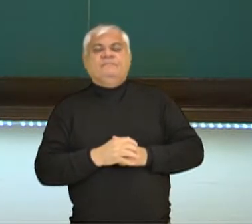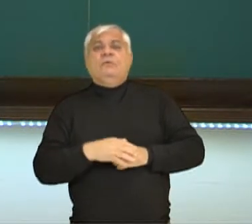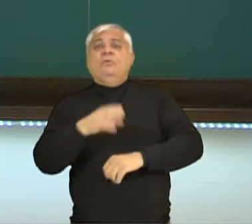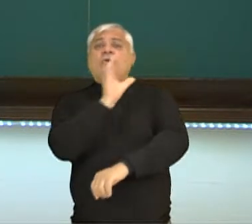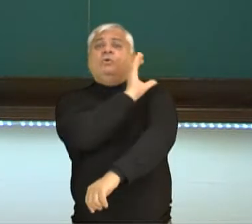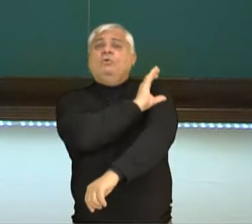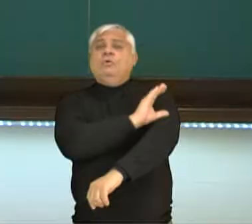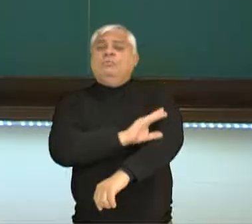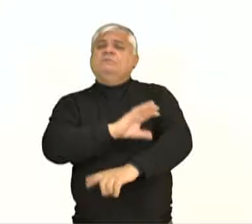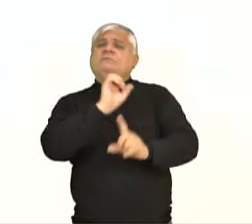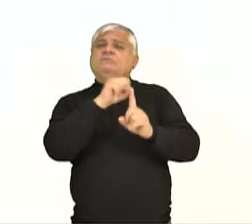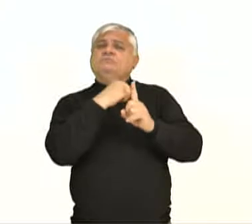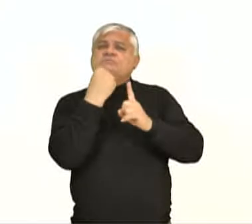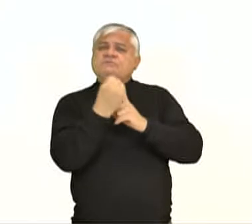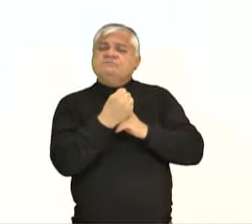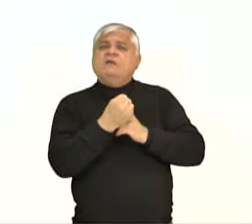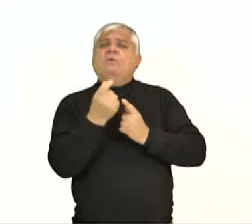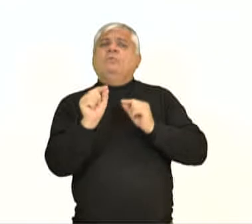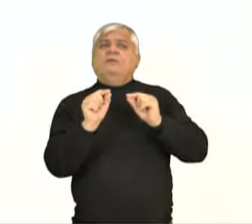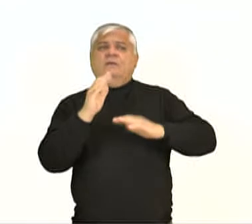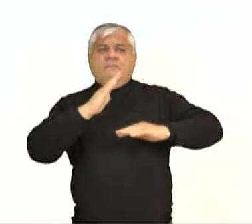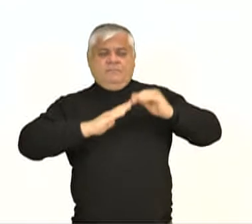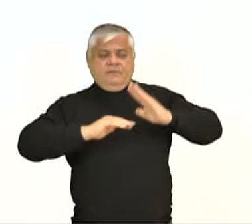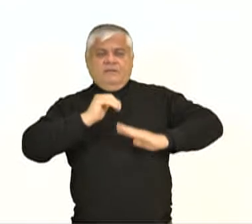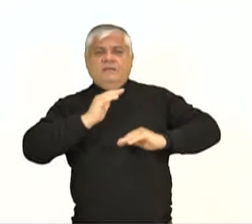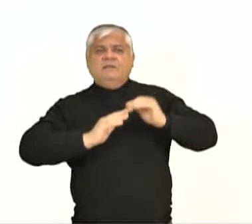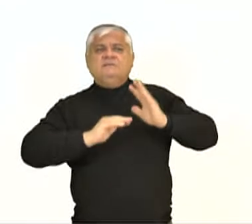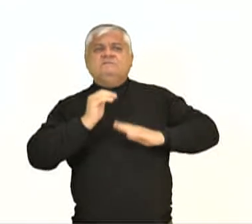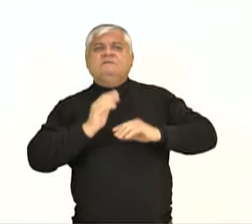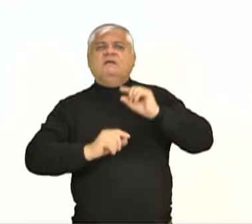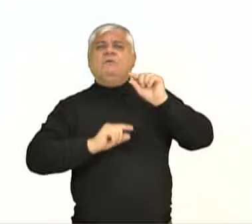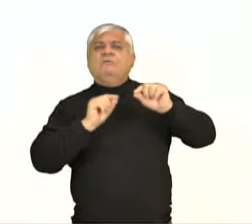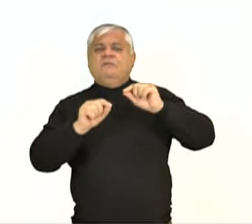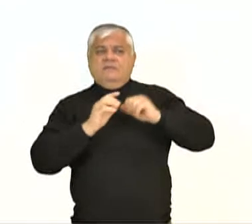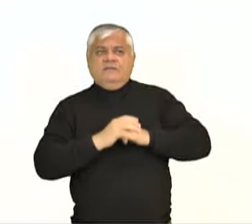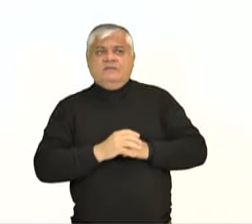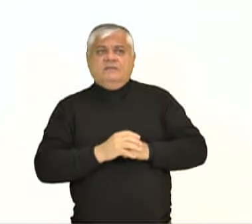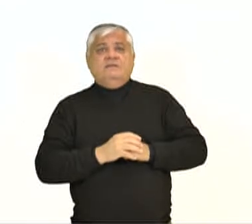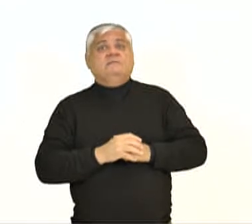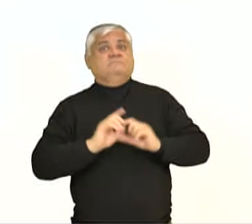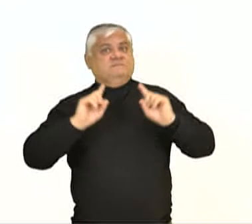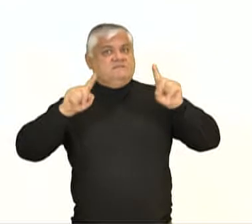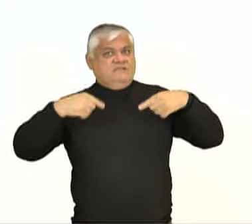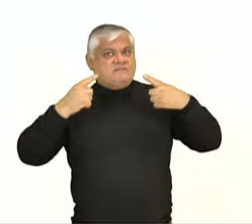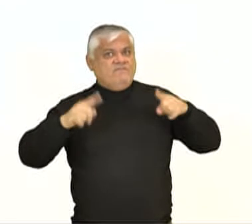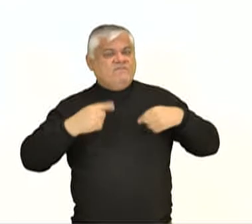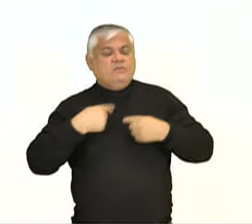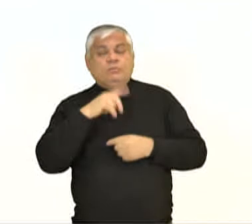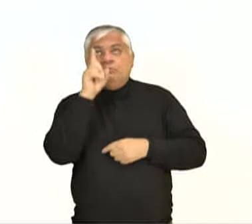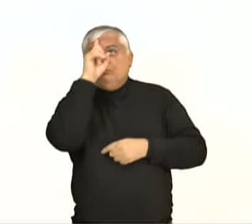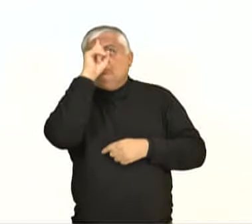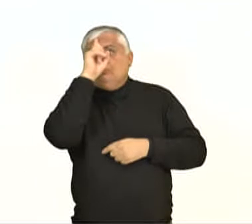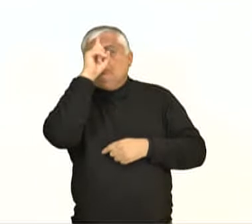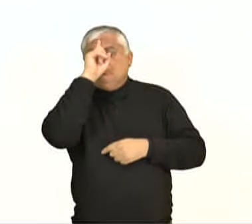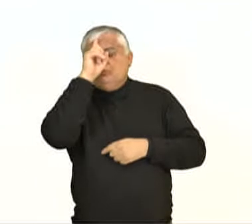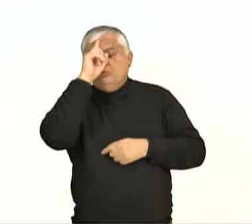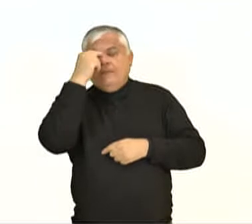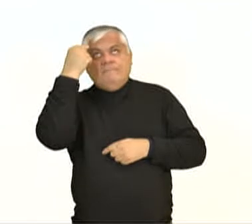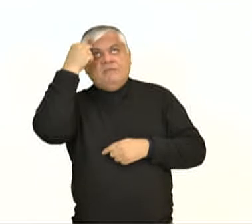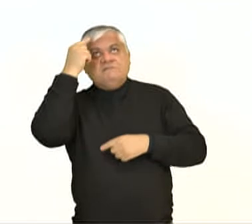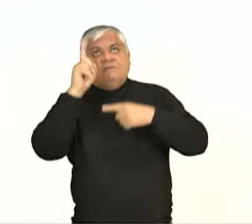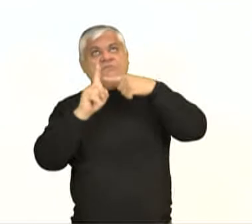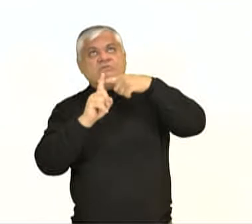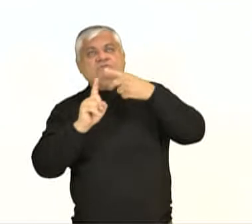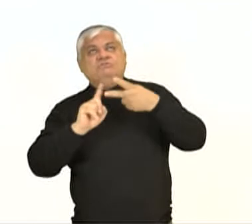social. A prática desses comportamentos sociais desejáveis é um desafio diário, né? Pensar positivo,